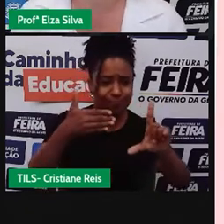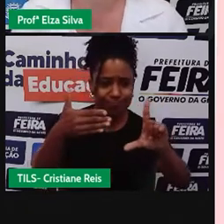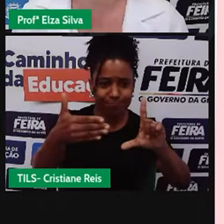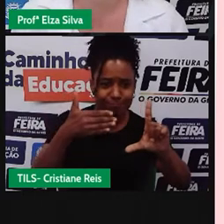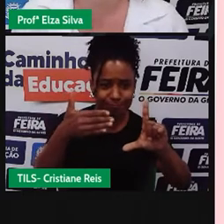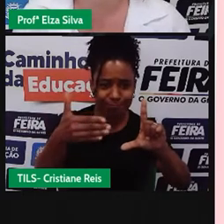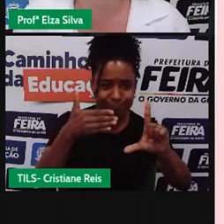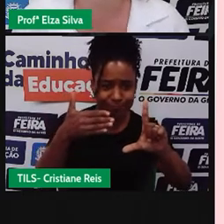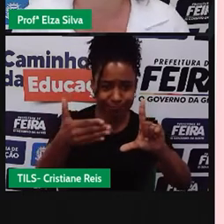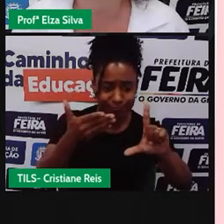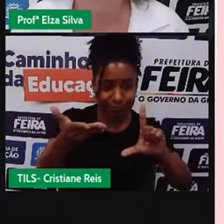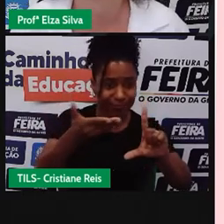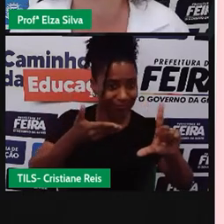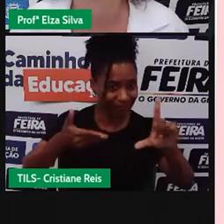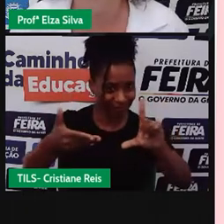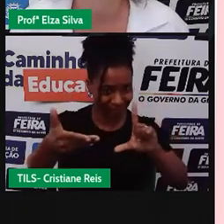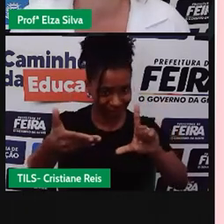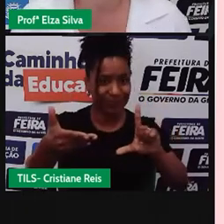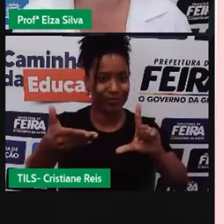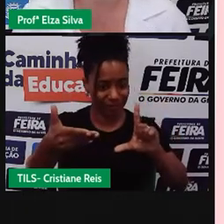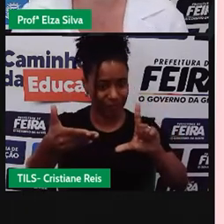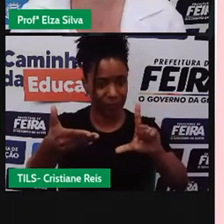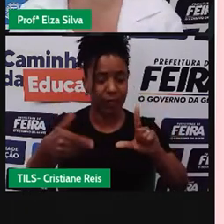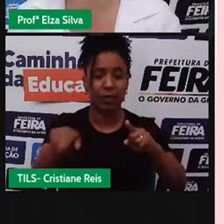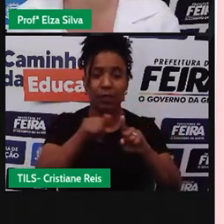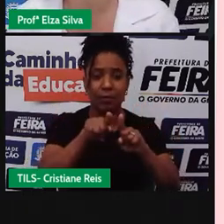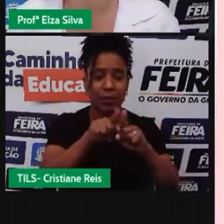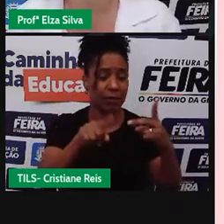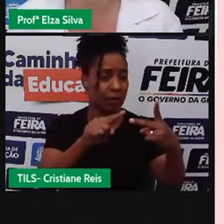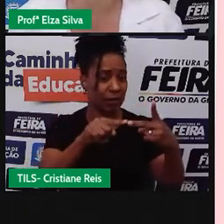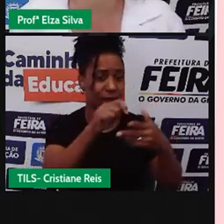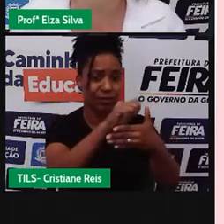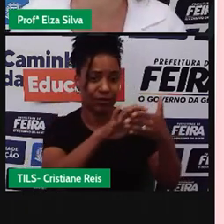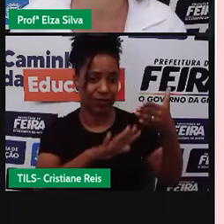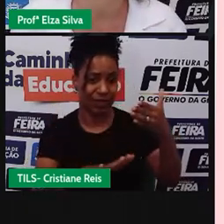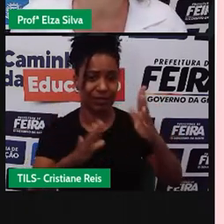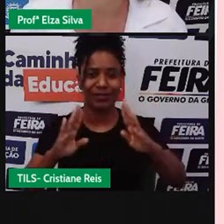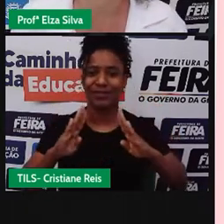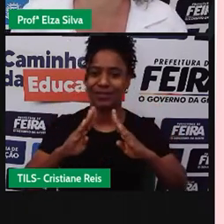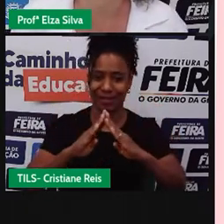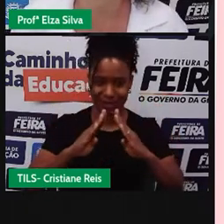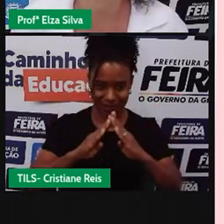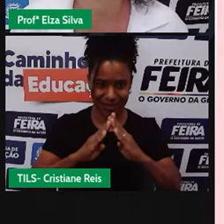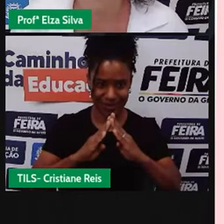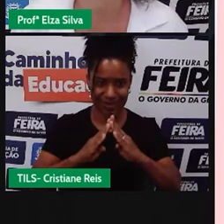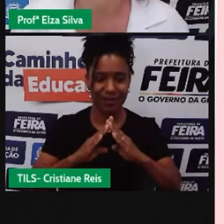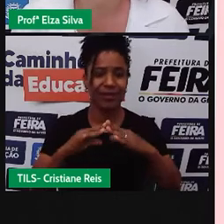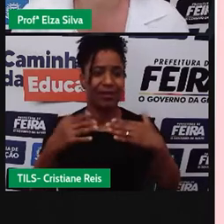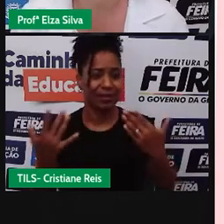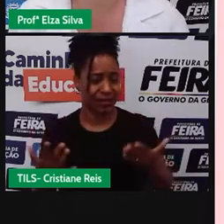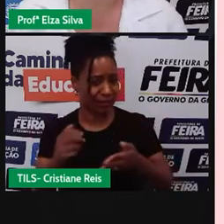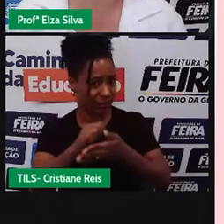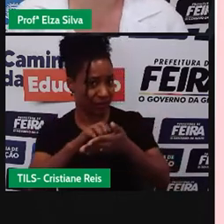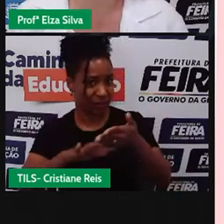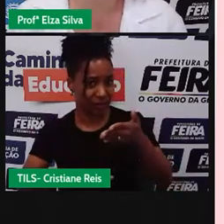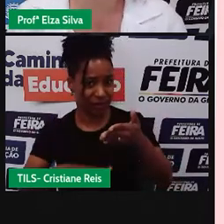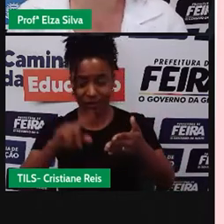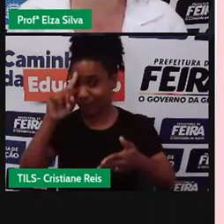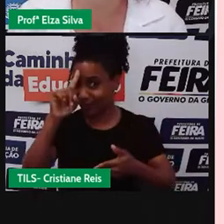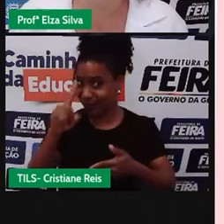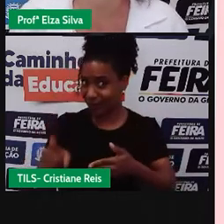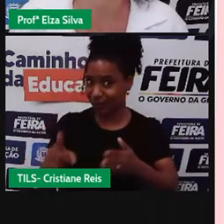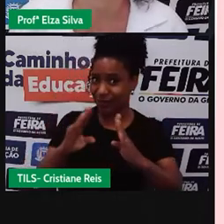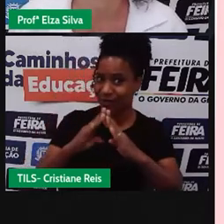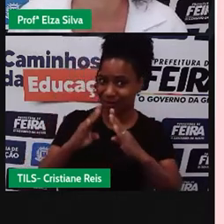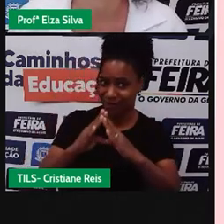que nós realizamos no decorrer da aula, quanto as atividades de casa, os desafios que nós deixaremos para